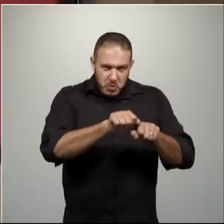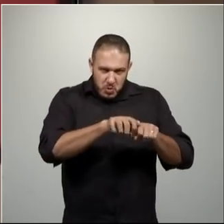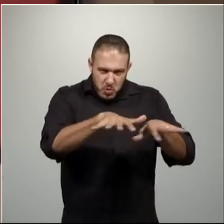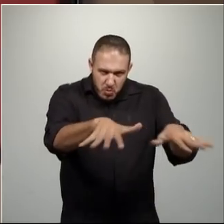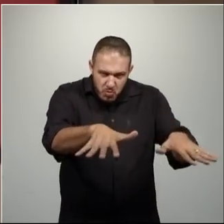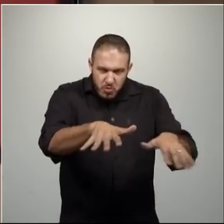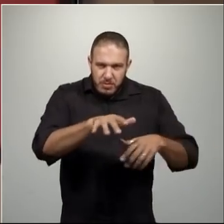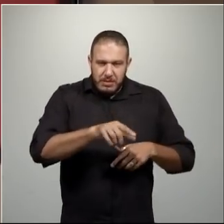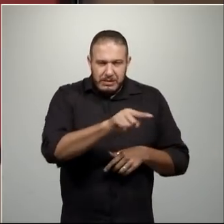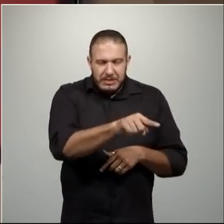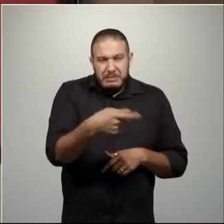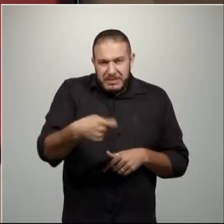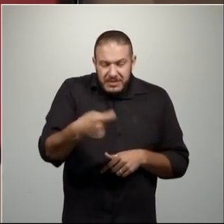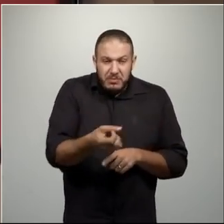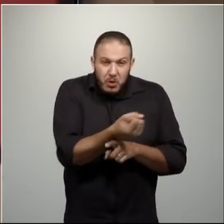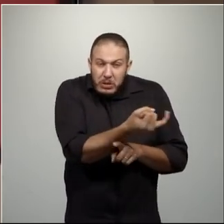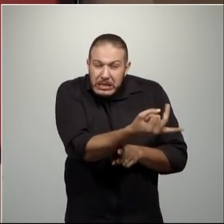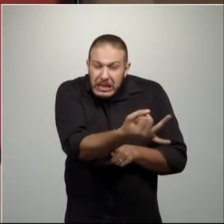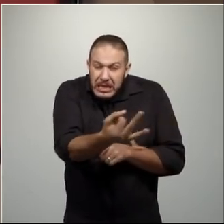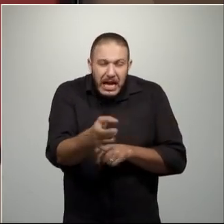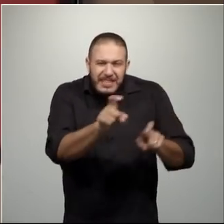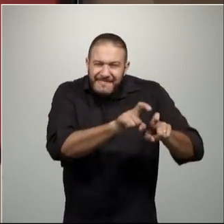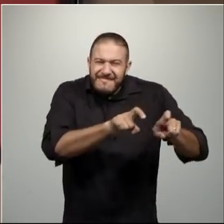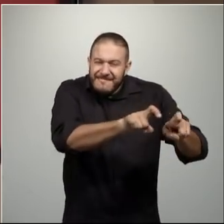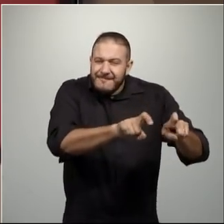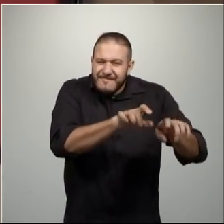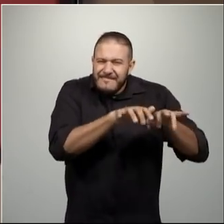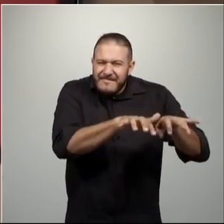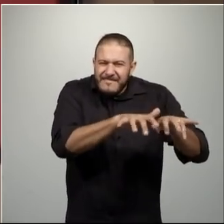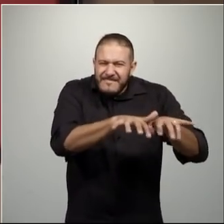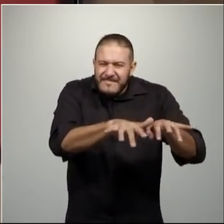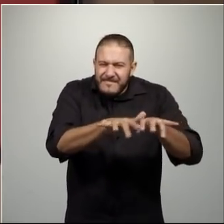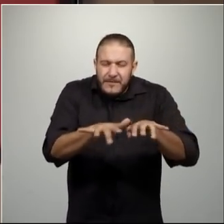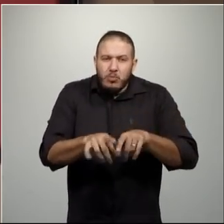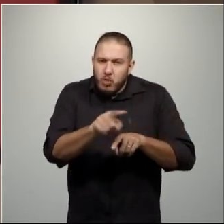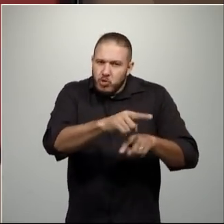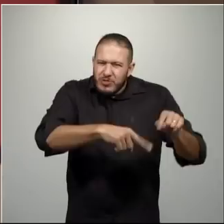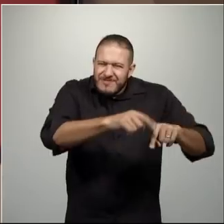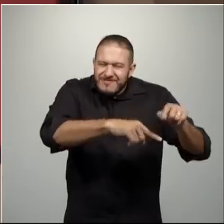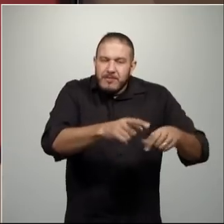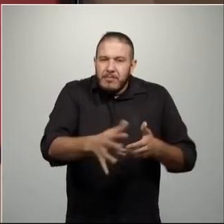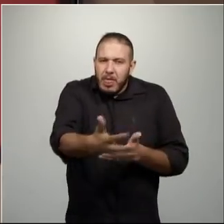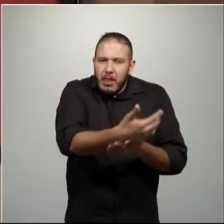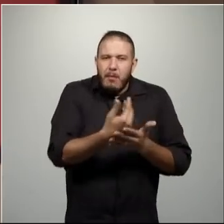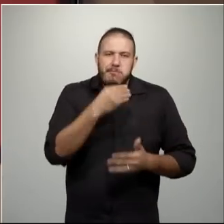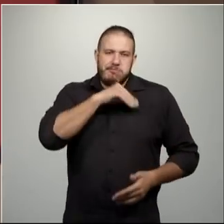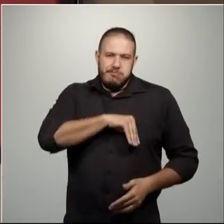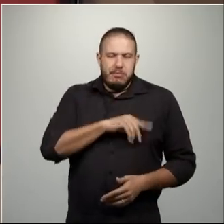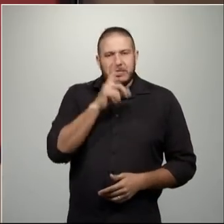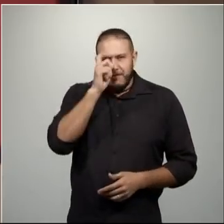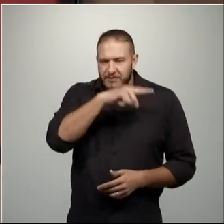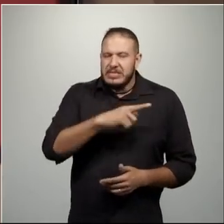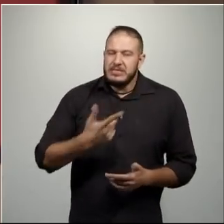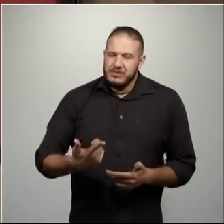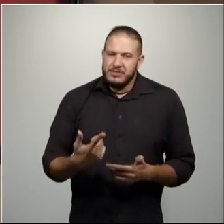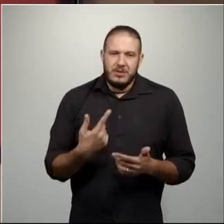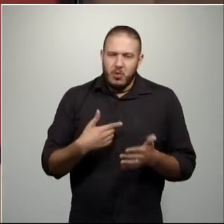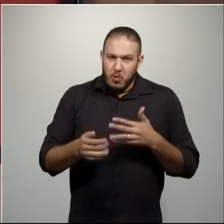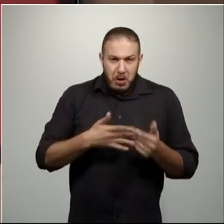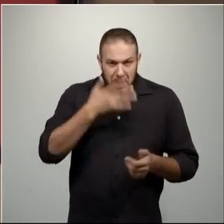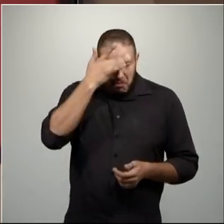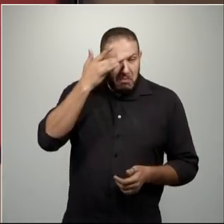de uma quantidade de computadores um poder computacional razoavelmente alto então quem é qualquer pessoa